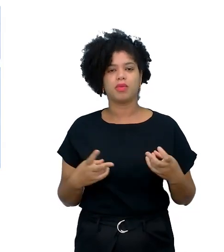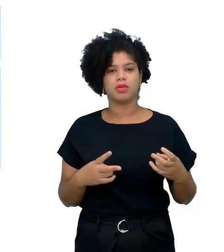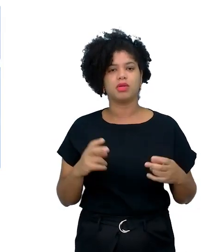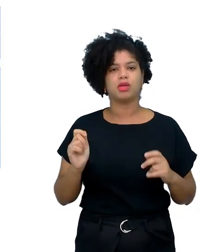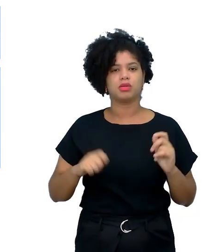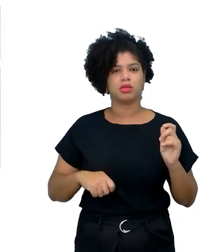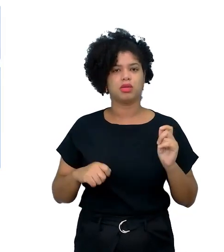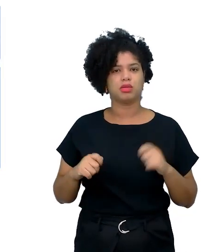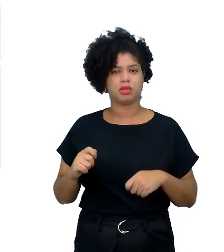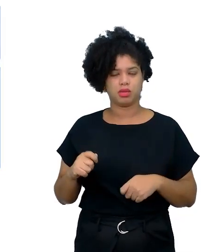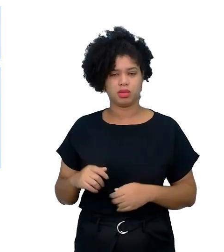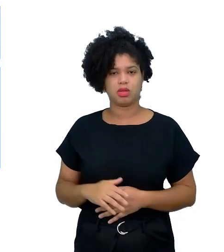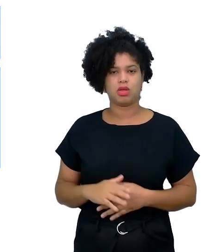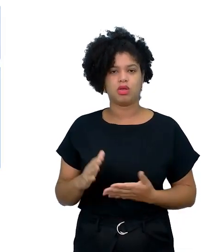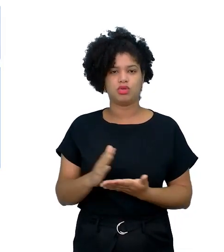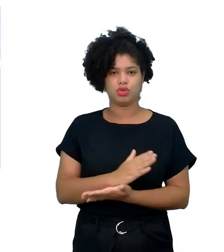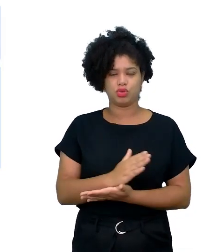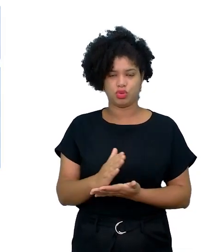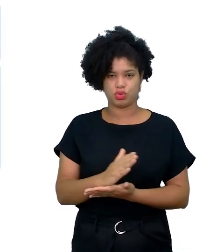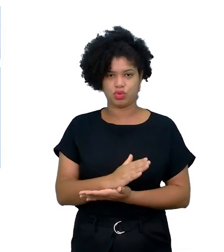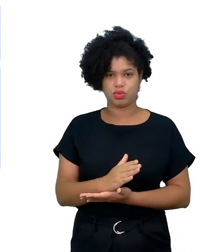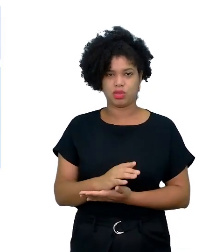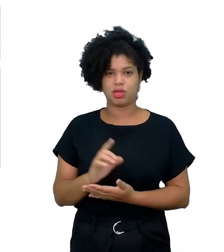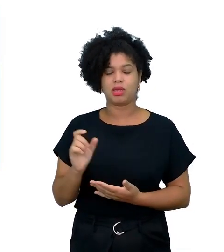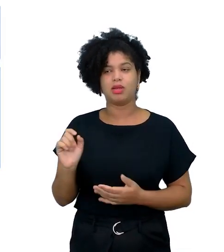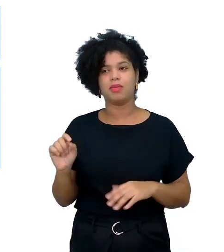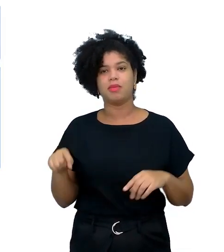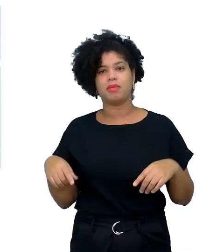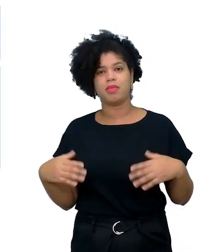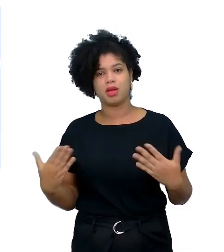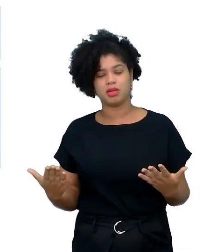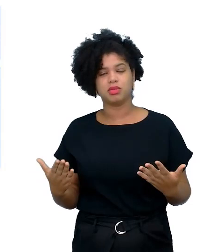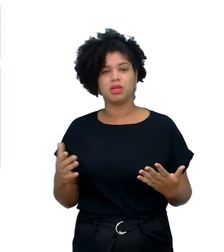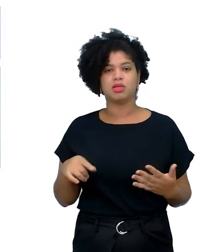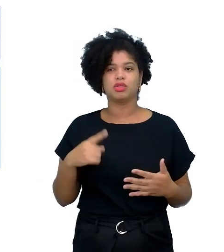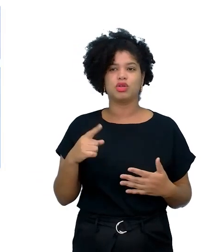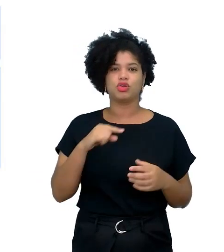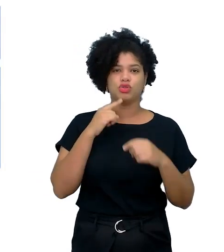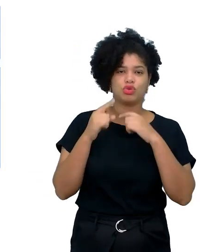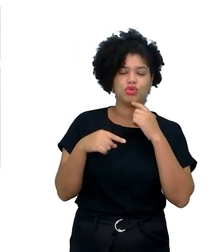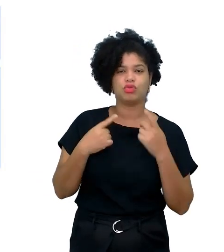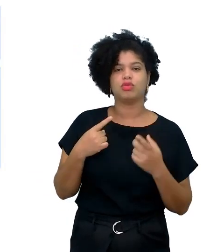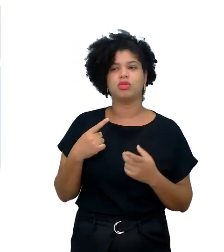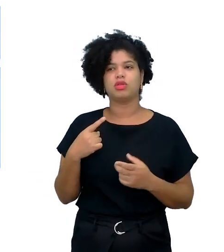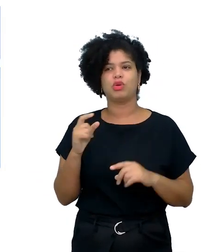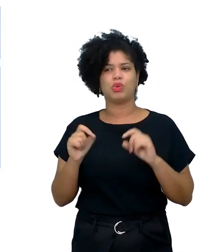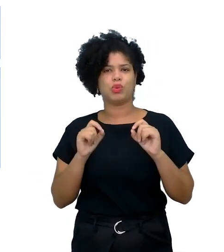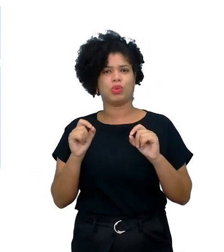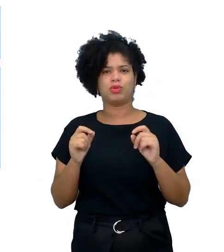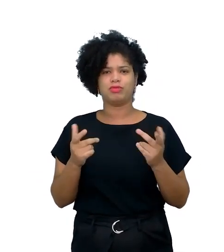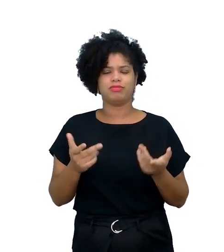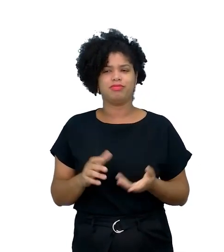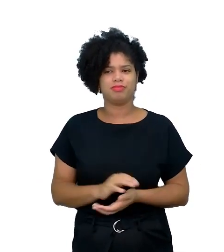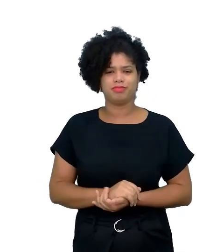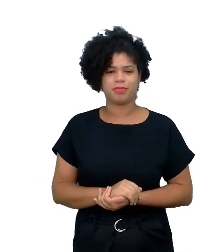né, algumas questões, e vamos tentar responder essas dúvidas, né, o que é isso, afinal de